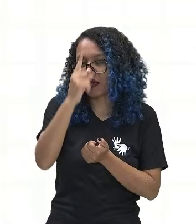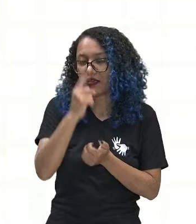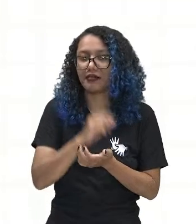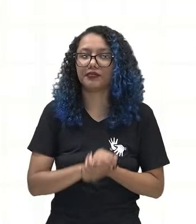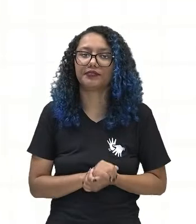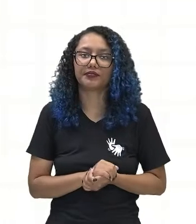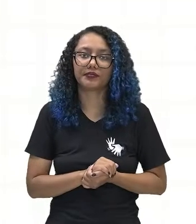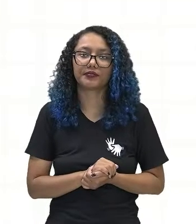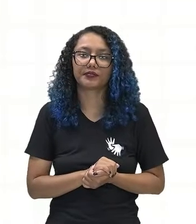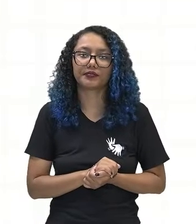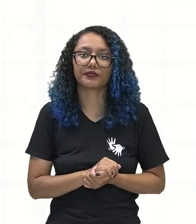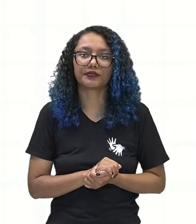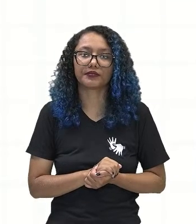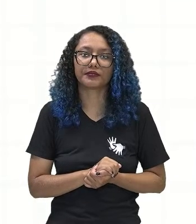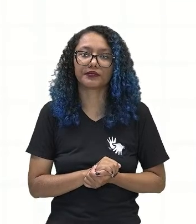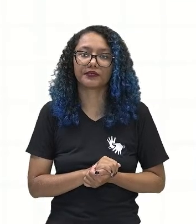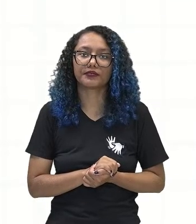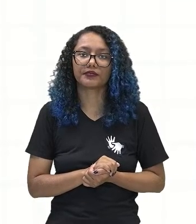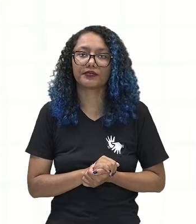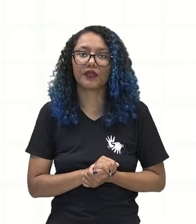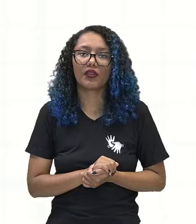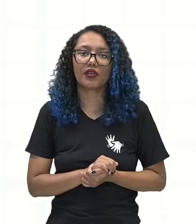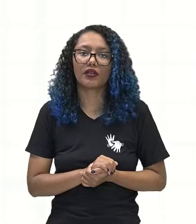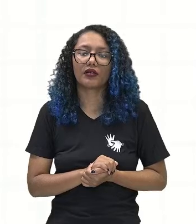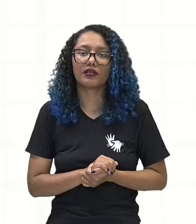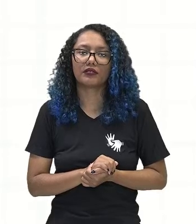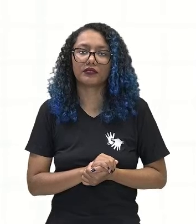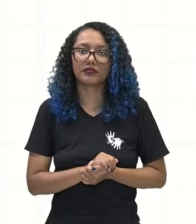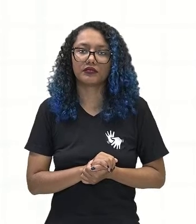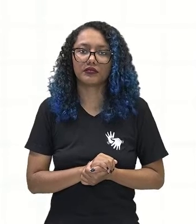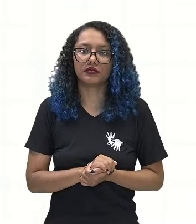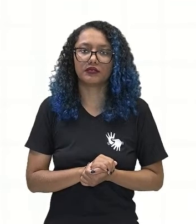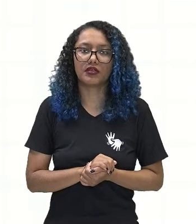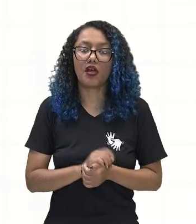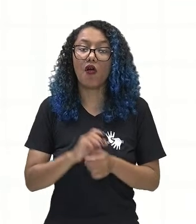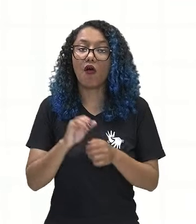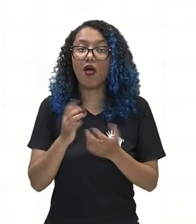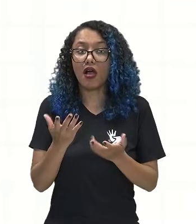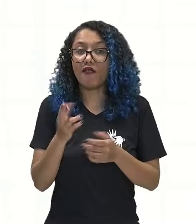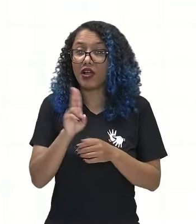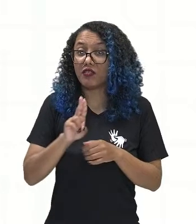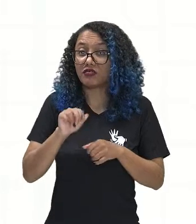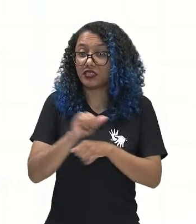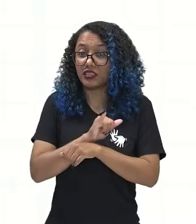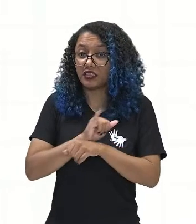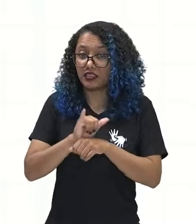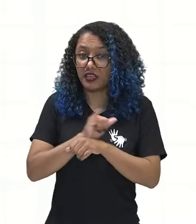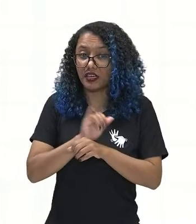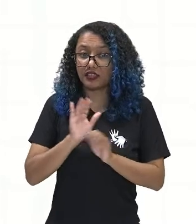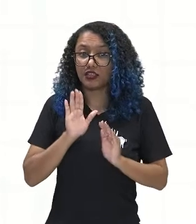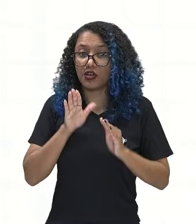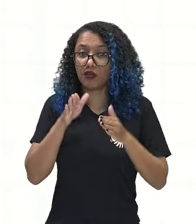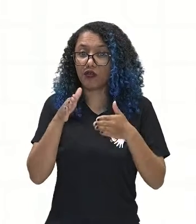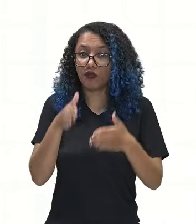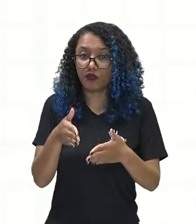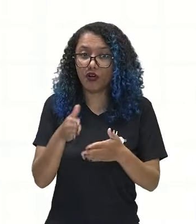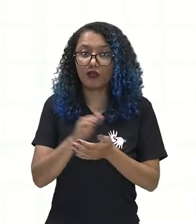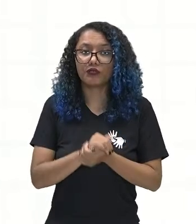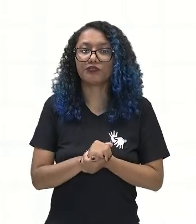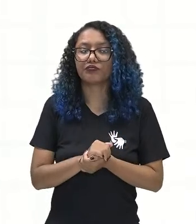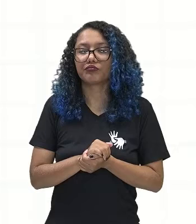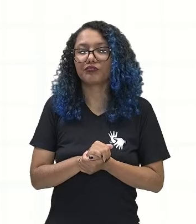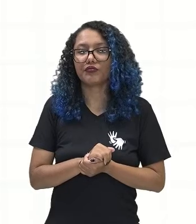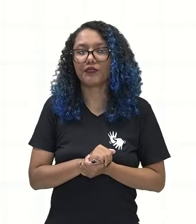a propaganda ela vai se utilizar de estratégias que visam conquistar um público, atrair, obter a adesão de